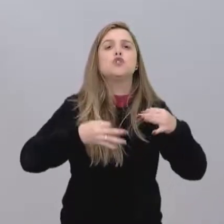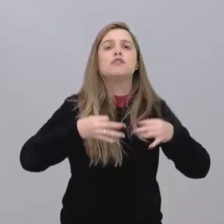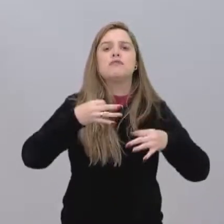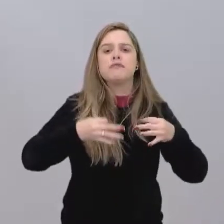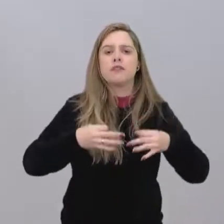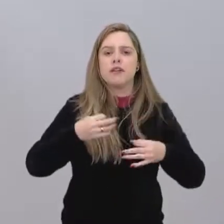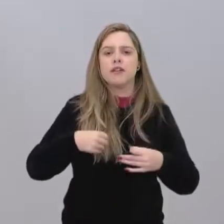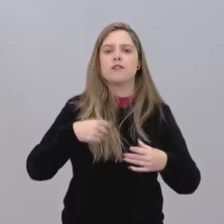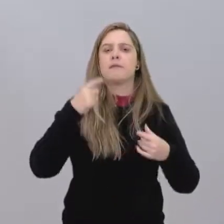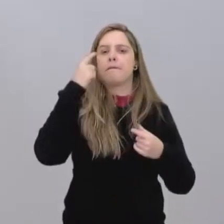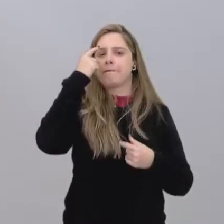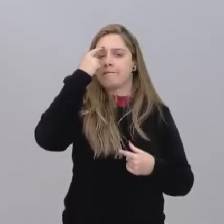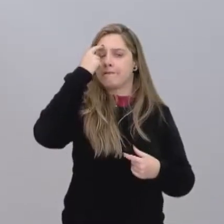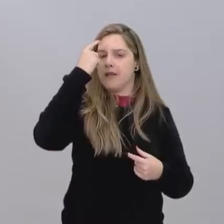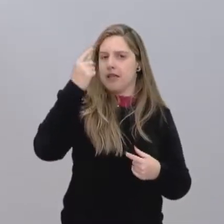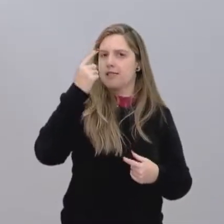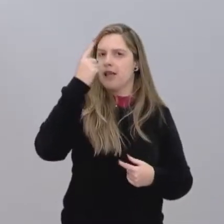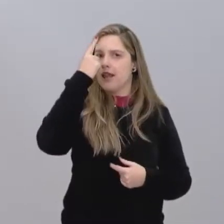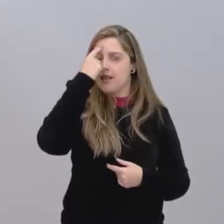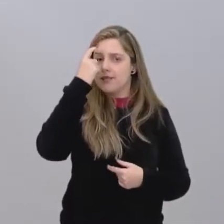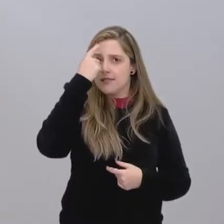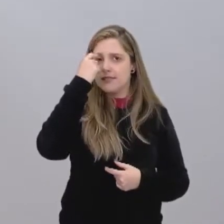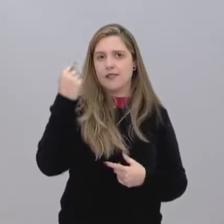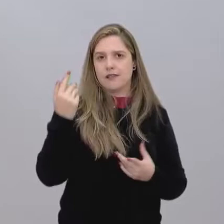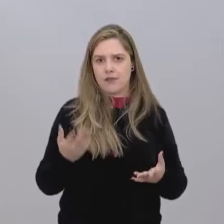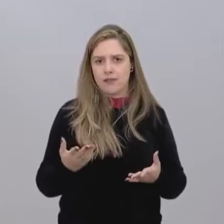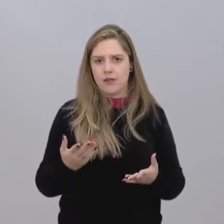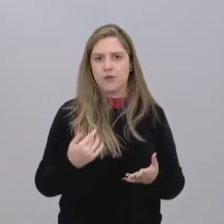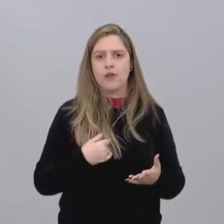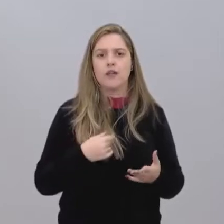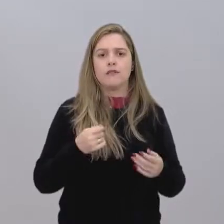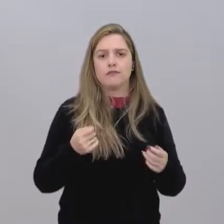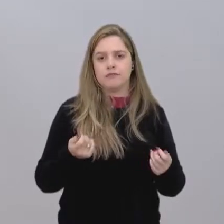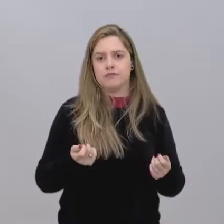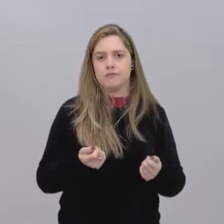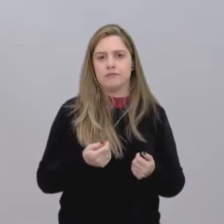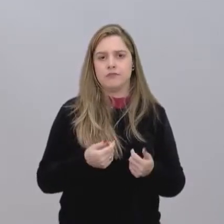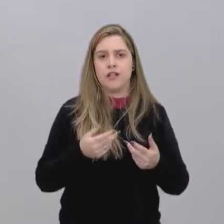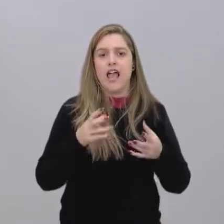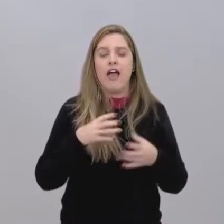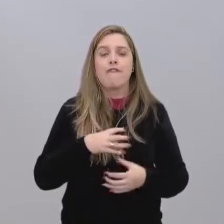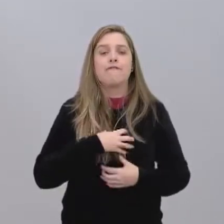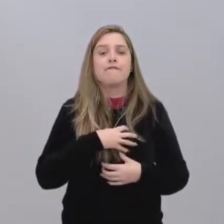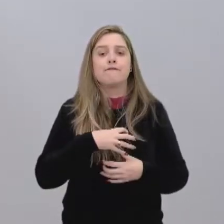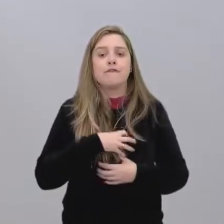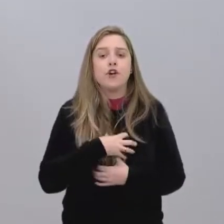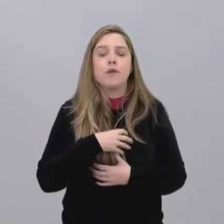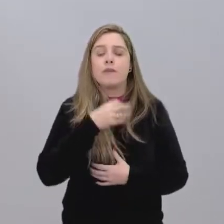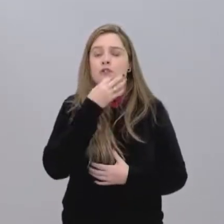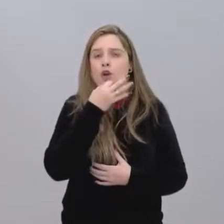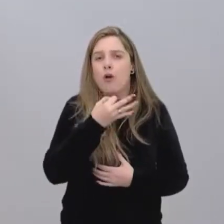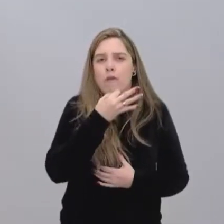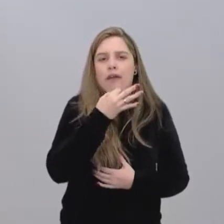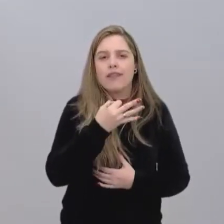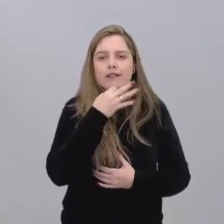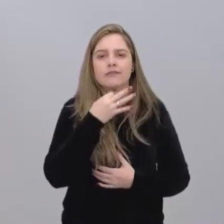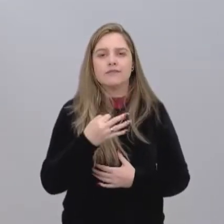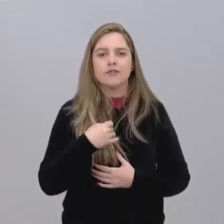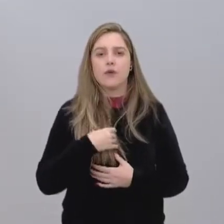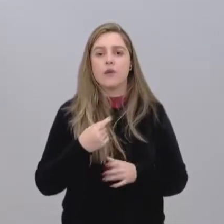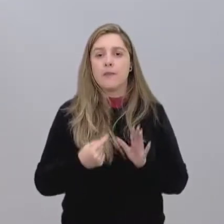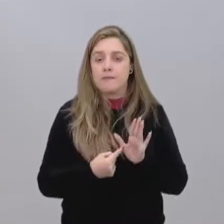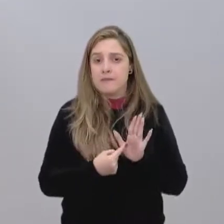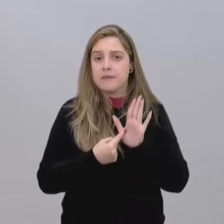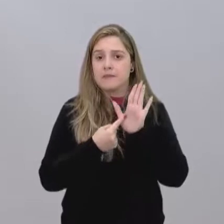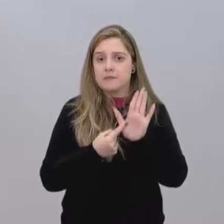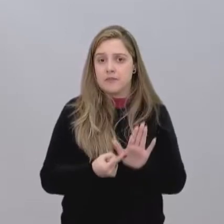que embase essa ideia. E a forma, né, de argumentação, né, a apresentação